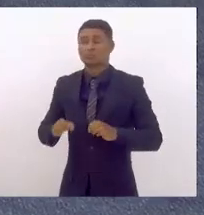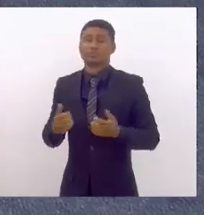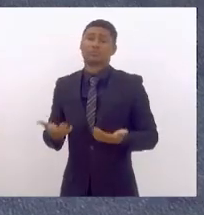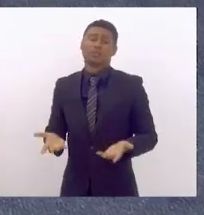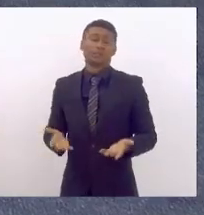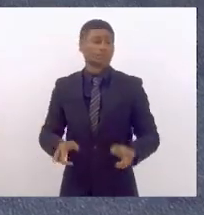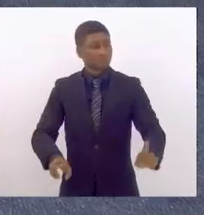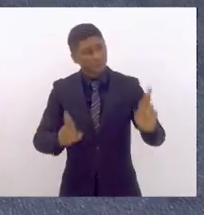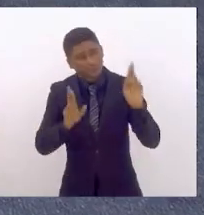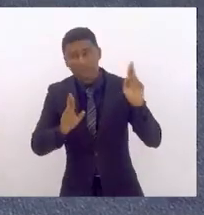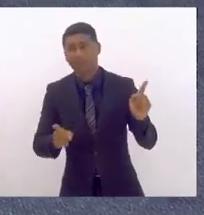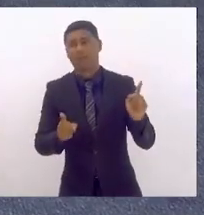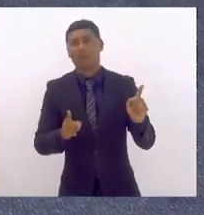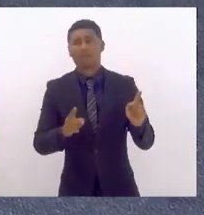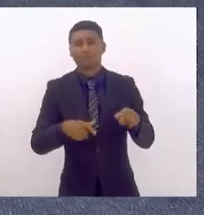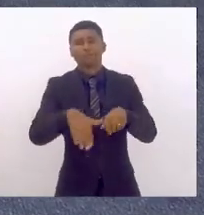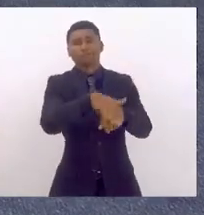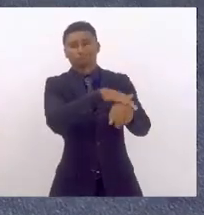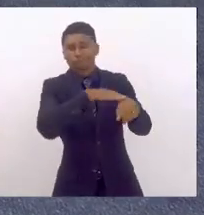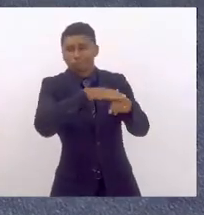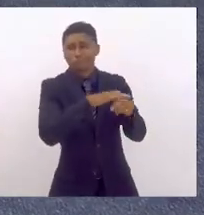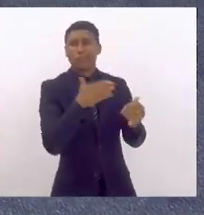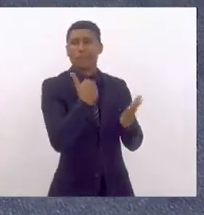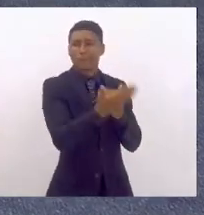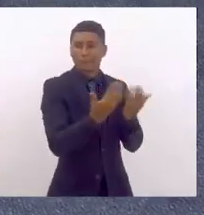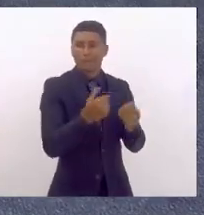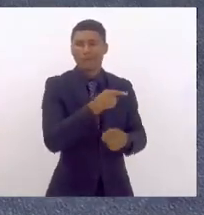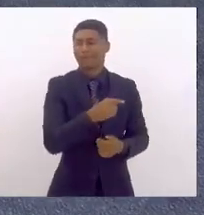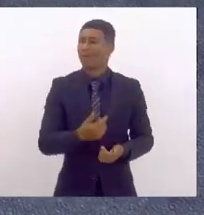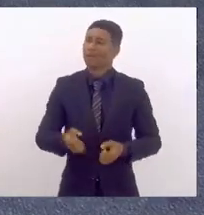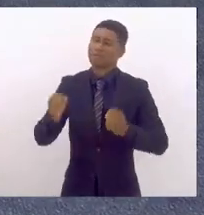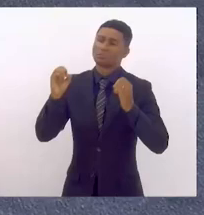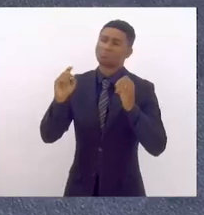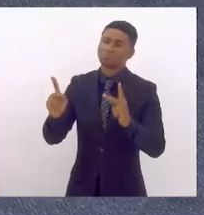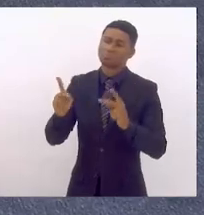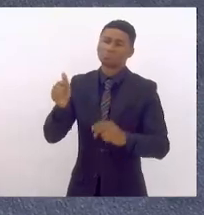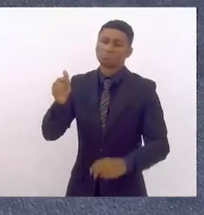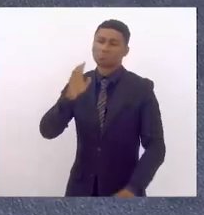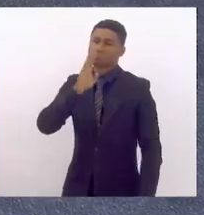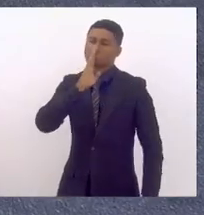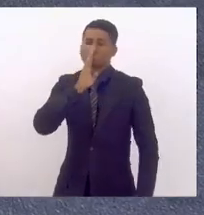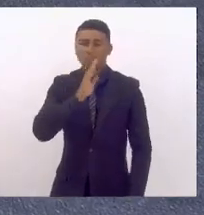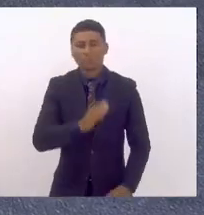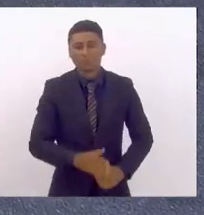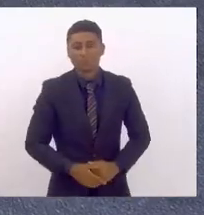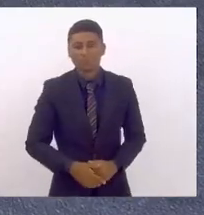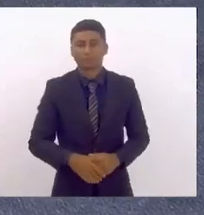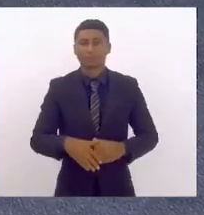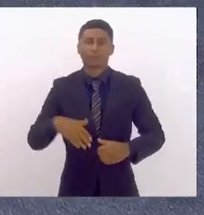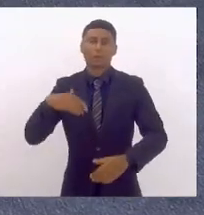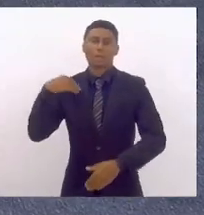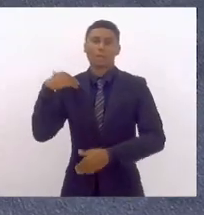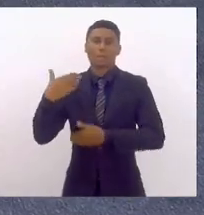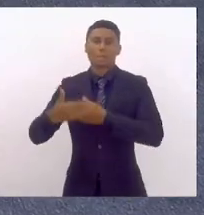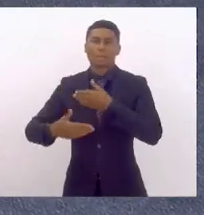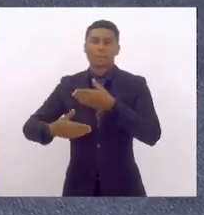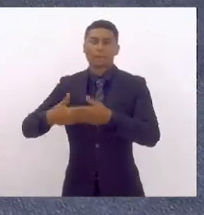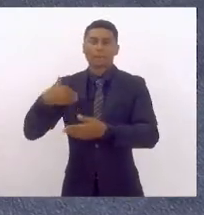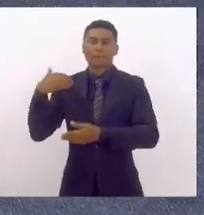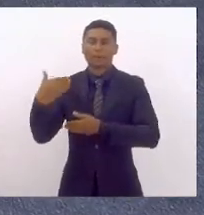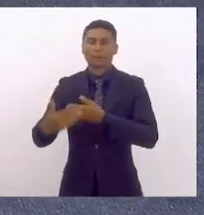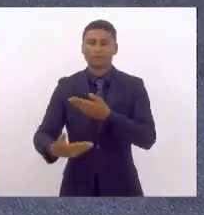peças estruturas tá tudo bem ficou calado que essa daqui tempos depois